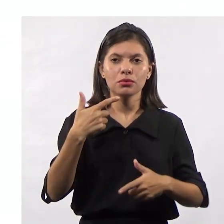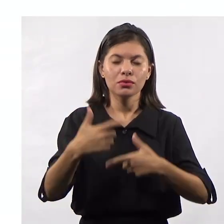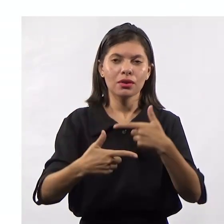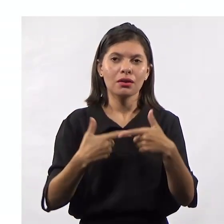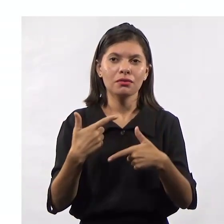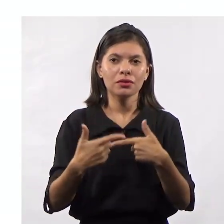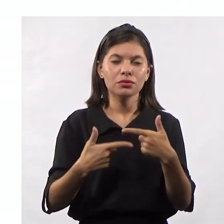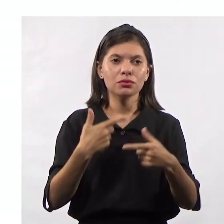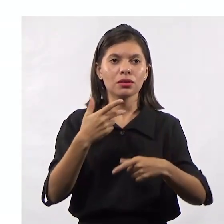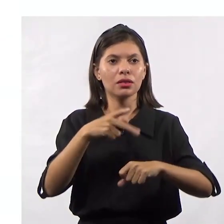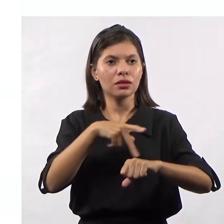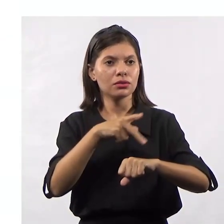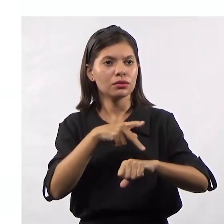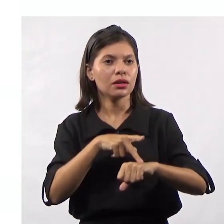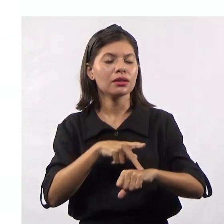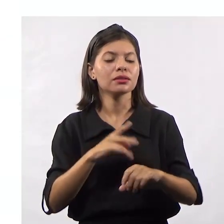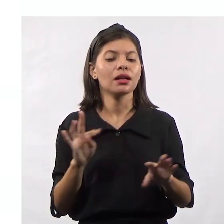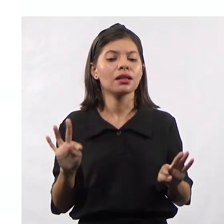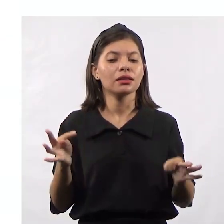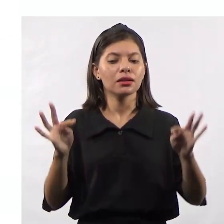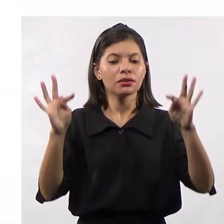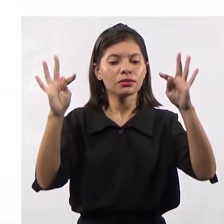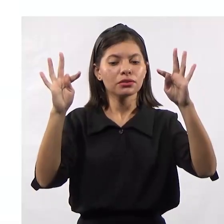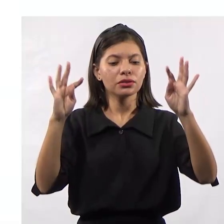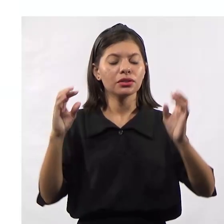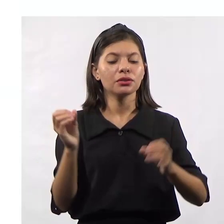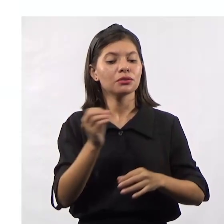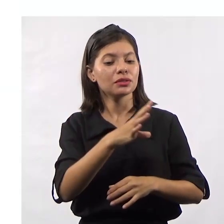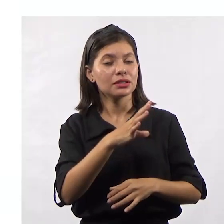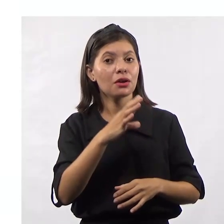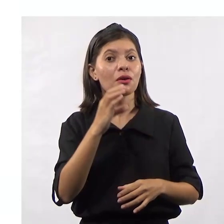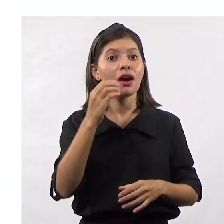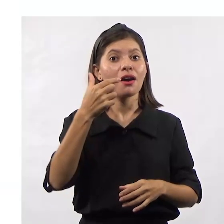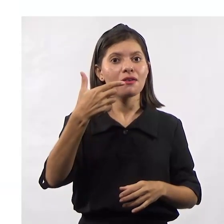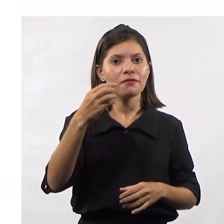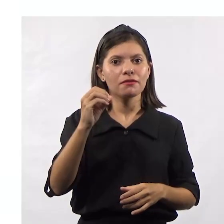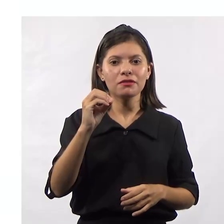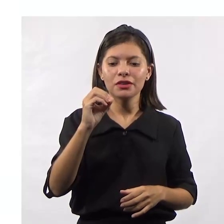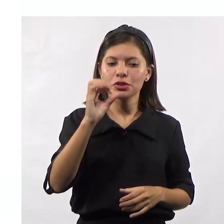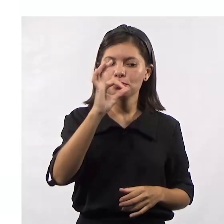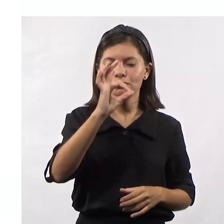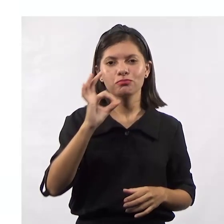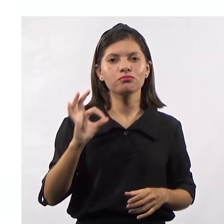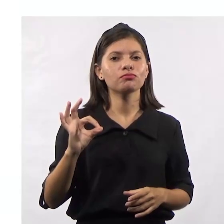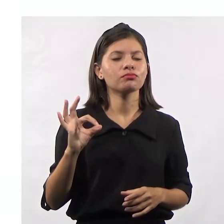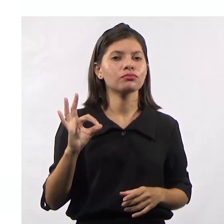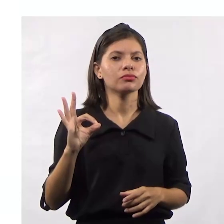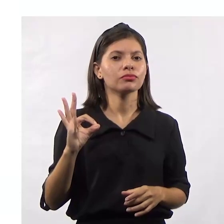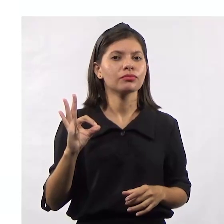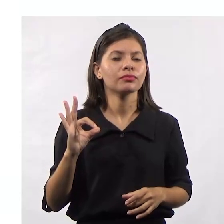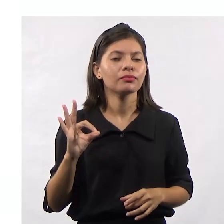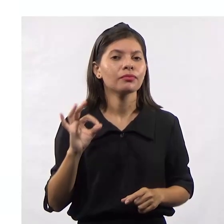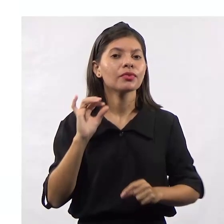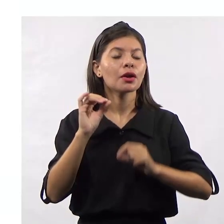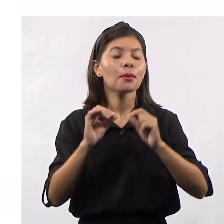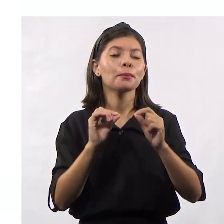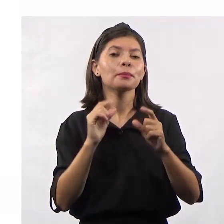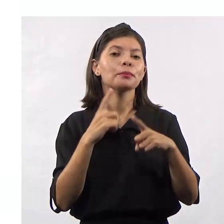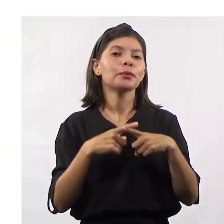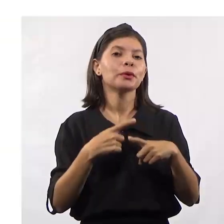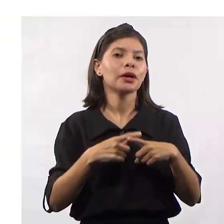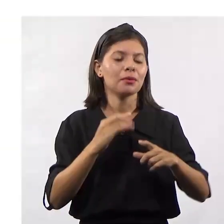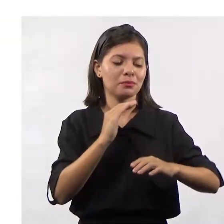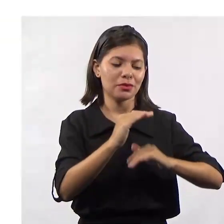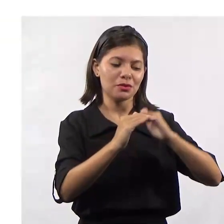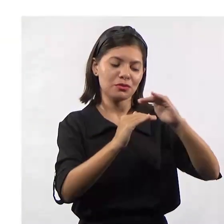nacionais. E se tiver tecnologia e inovação brasileira, até 20% de preferência. Isso em prol do desenvolvimento